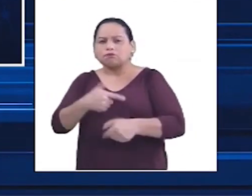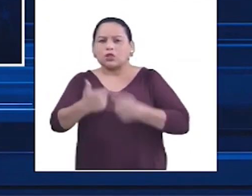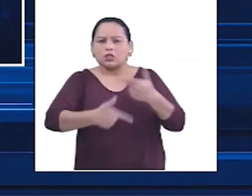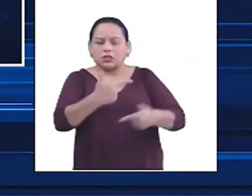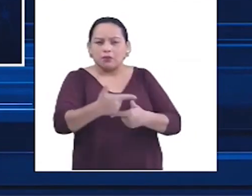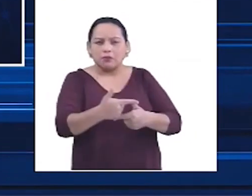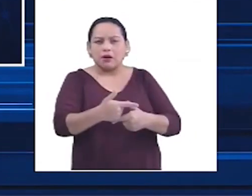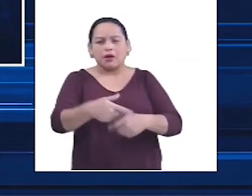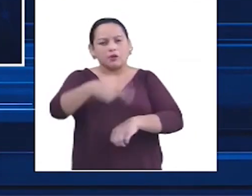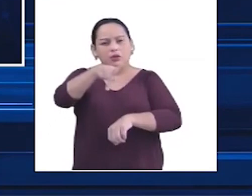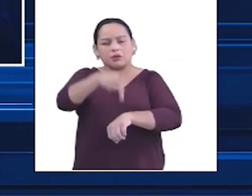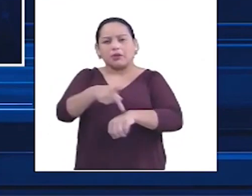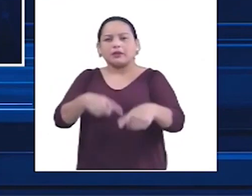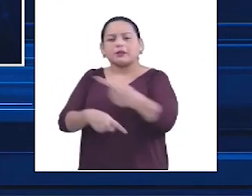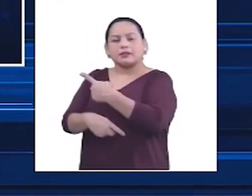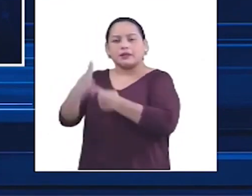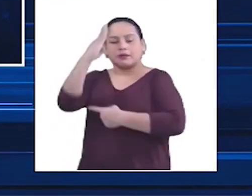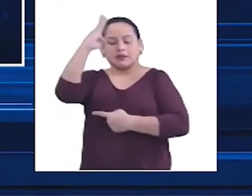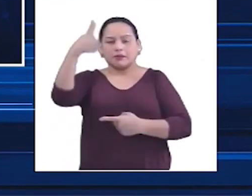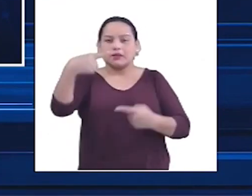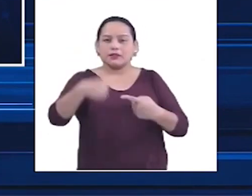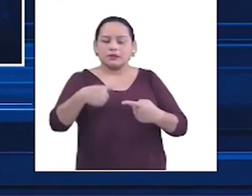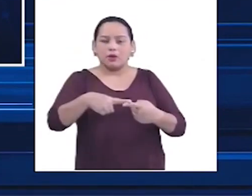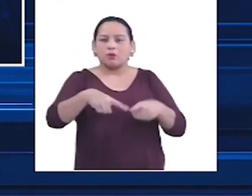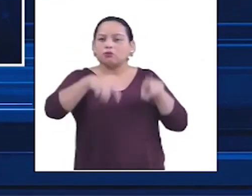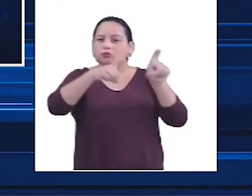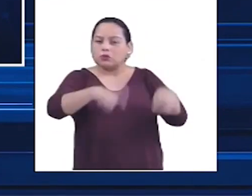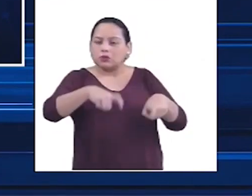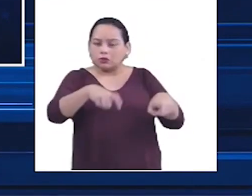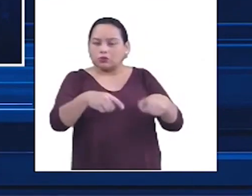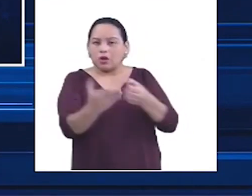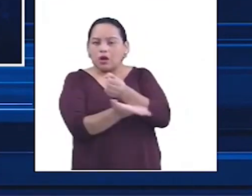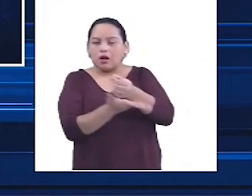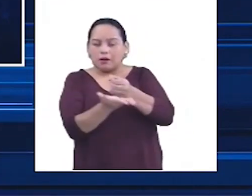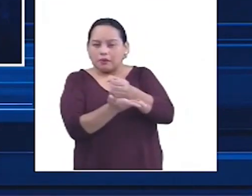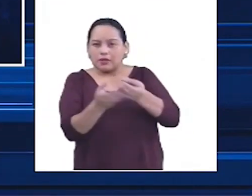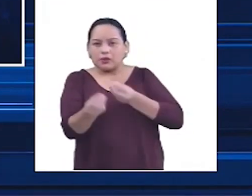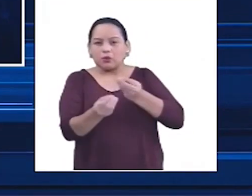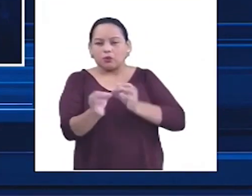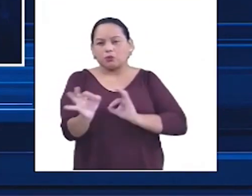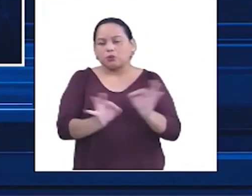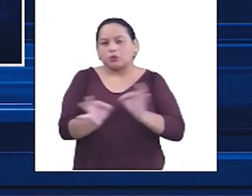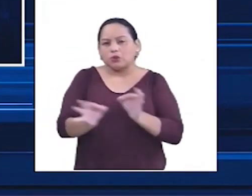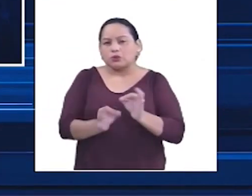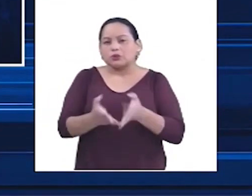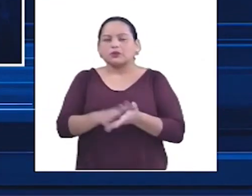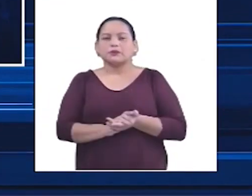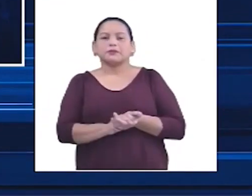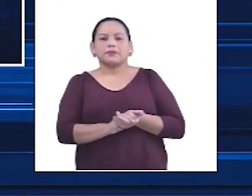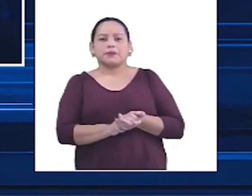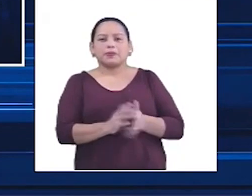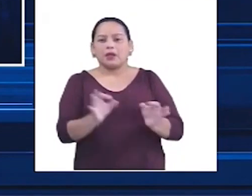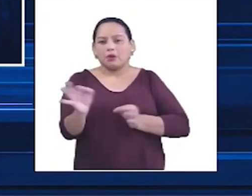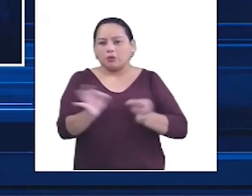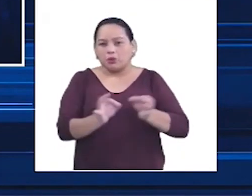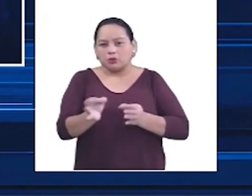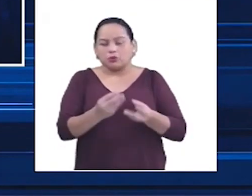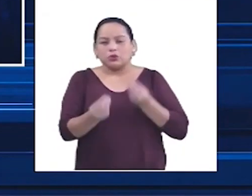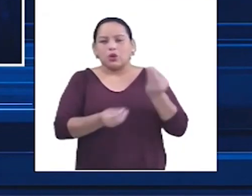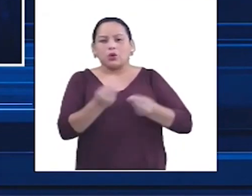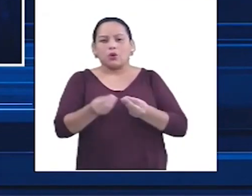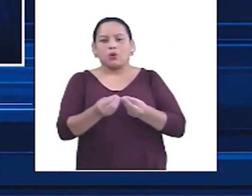na Guiana, né? Os principais são agricultura, baseado então na production of rice